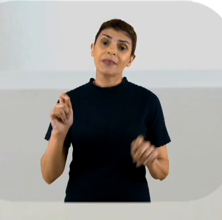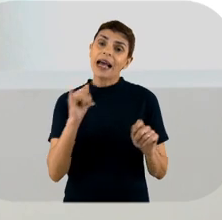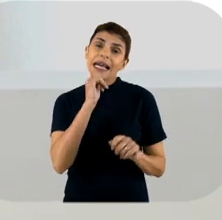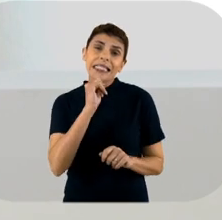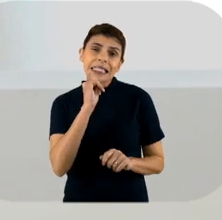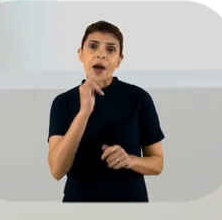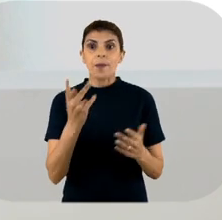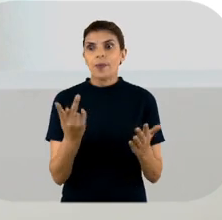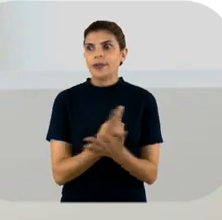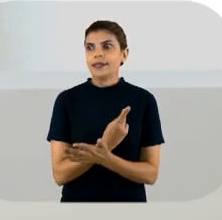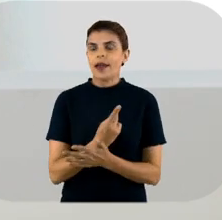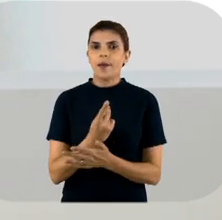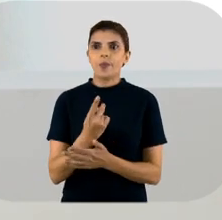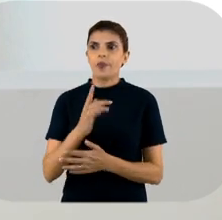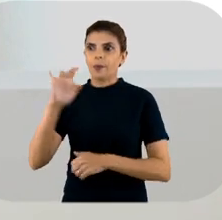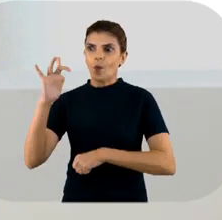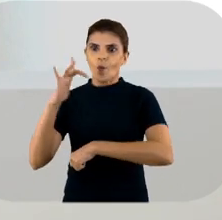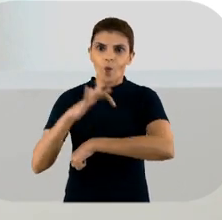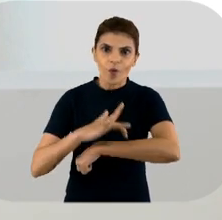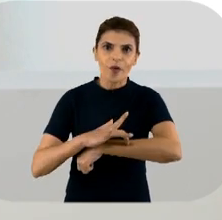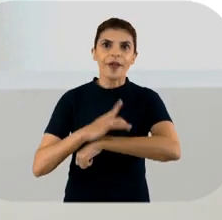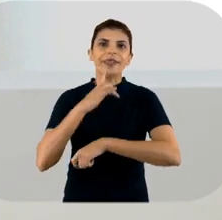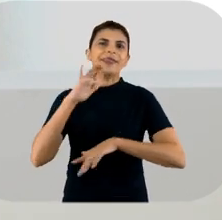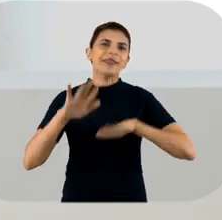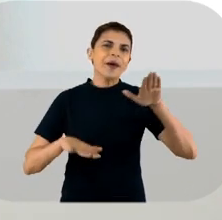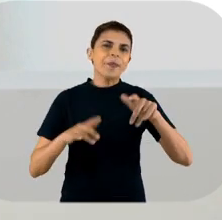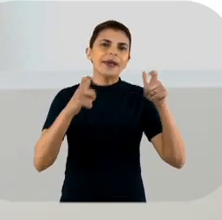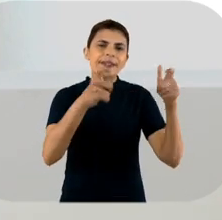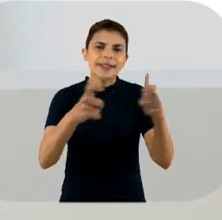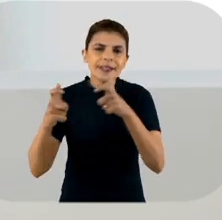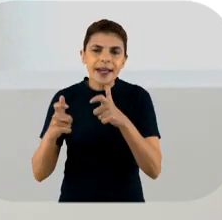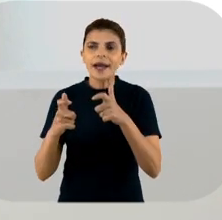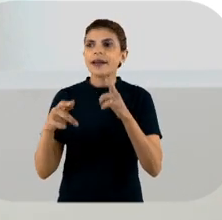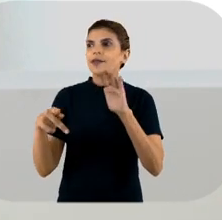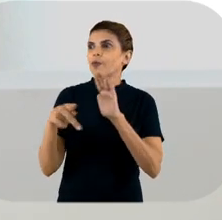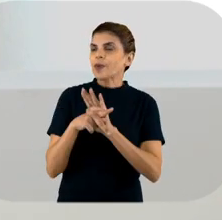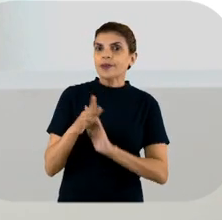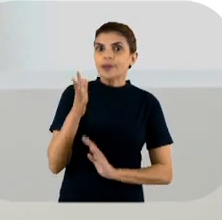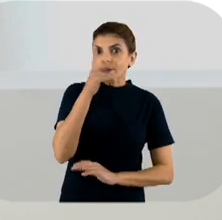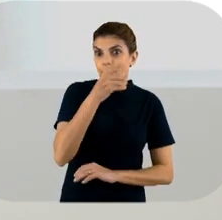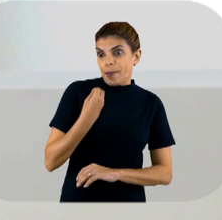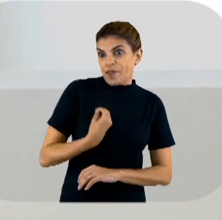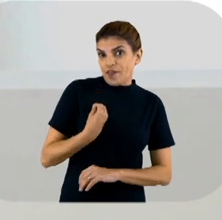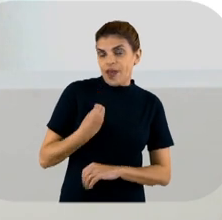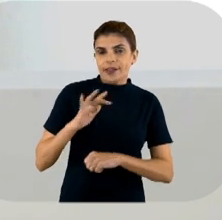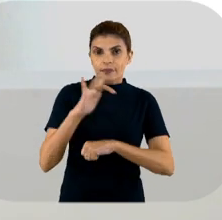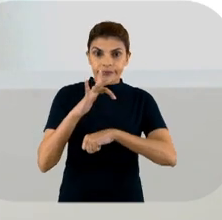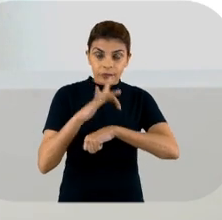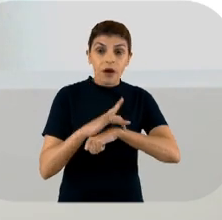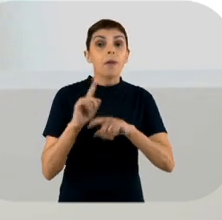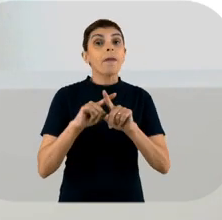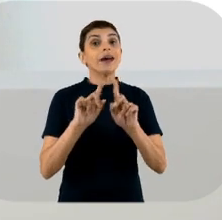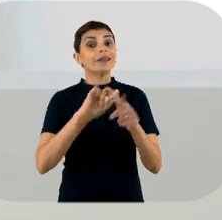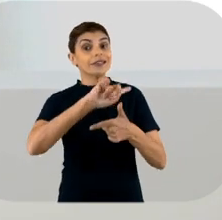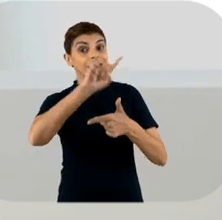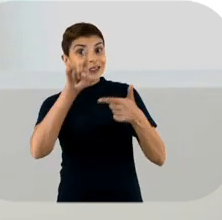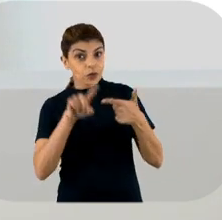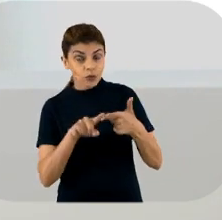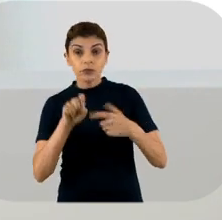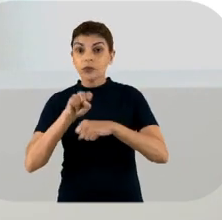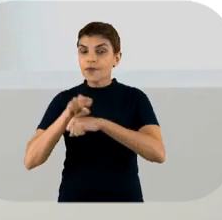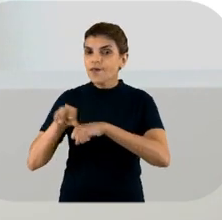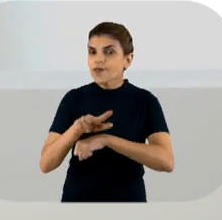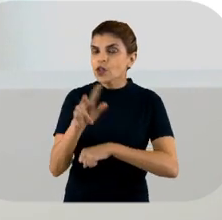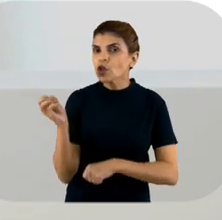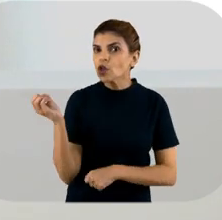você não precisa de um vetor, por exemplo, que daí depende da existência do vetor, da sobrevivência do vetor. O segundo fator é que, por